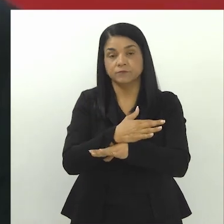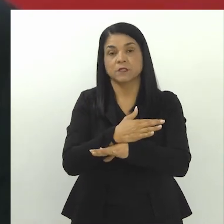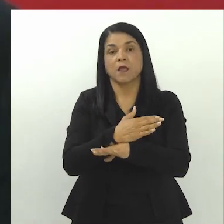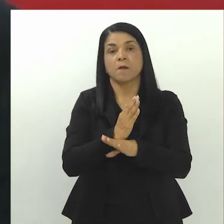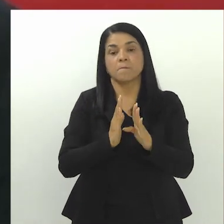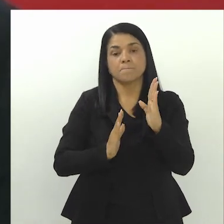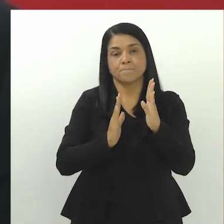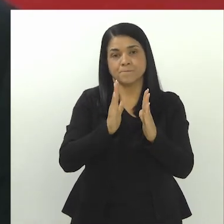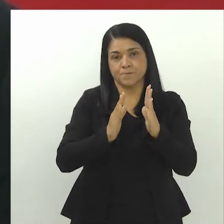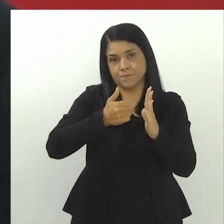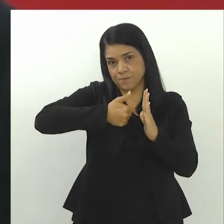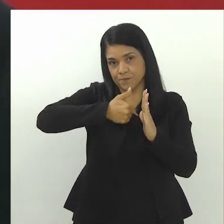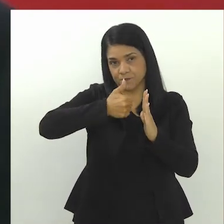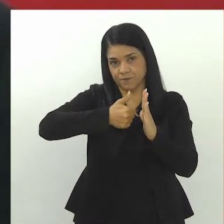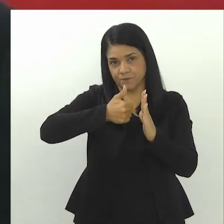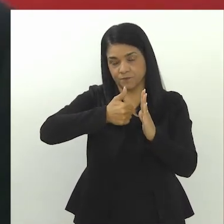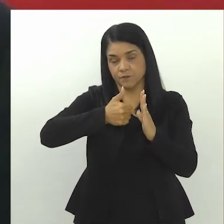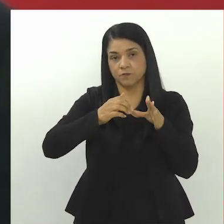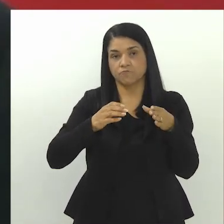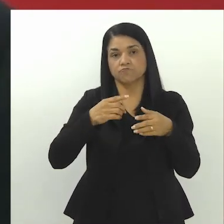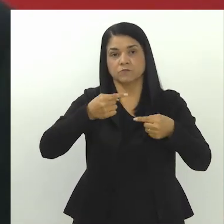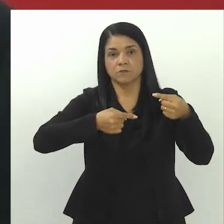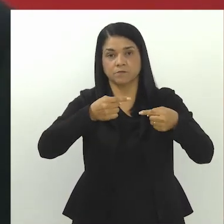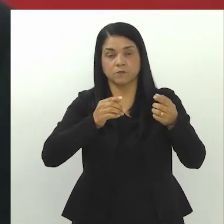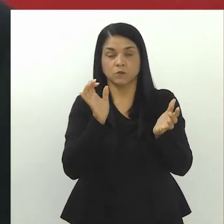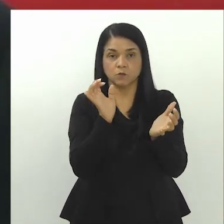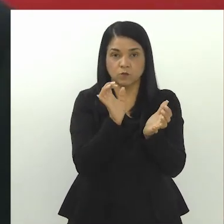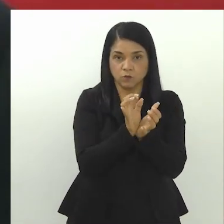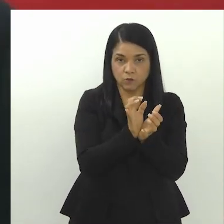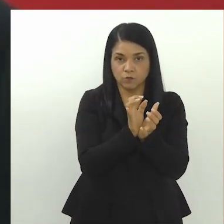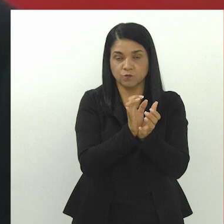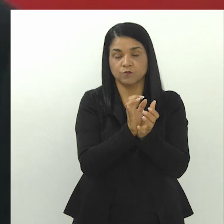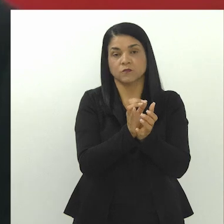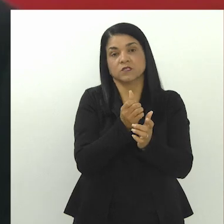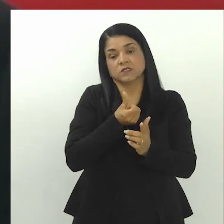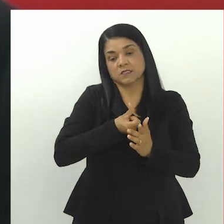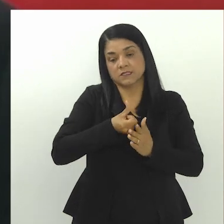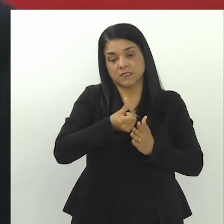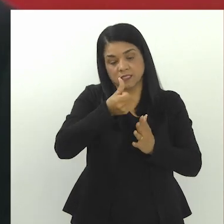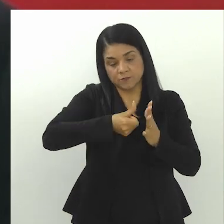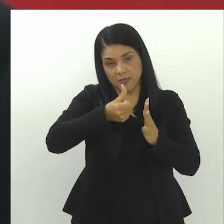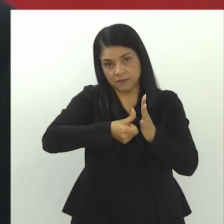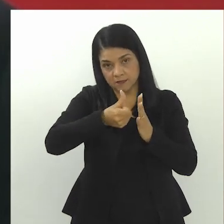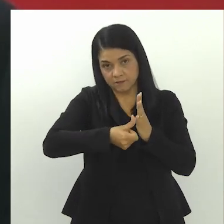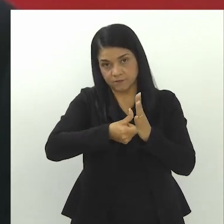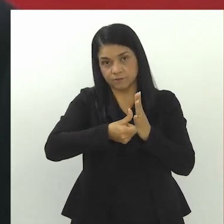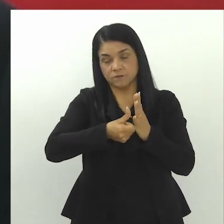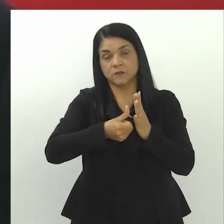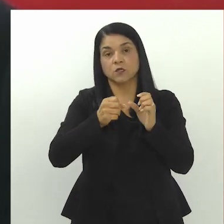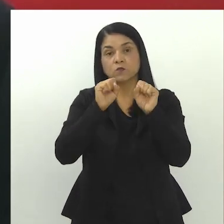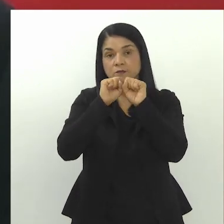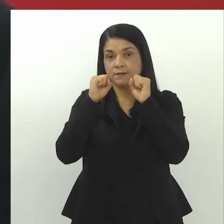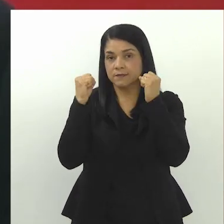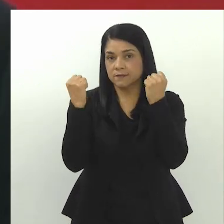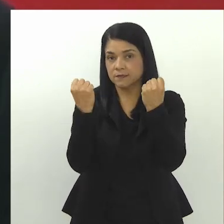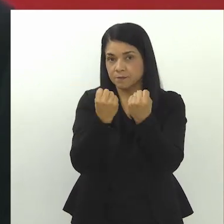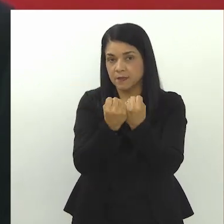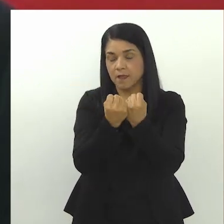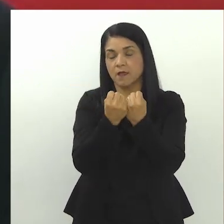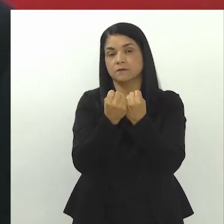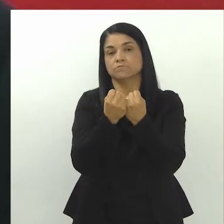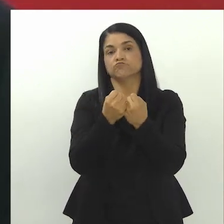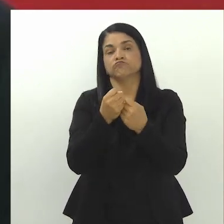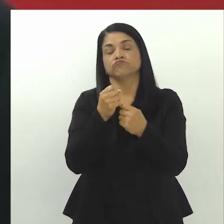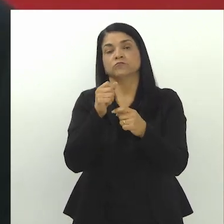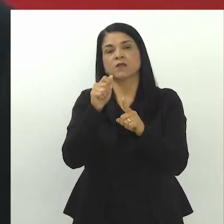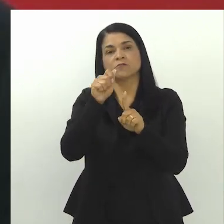consolida a primeira fase de debates dos grupos de engajamento no primeiro semestre, com um grande seminário também